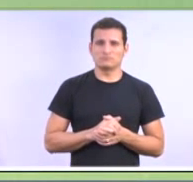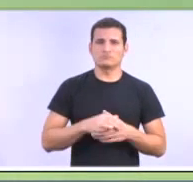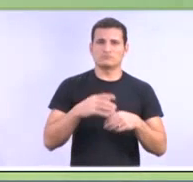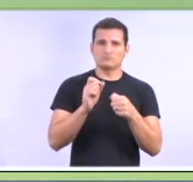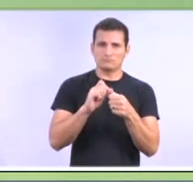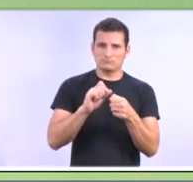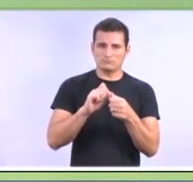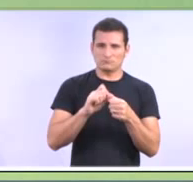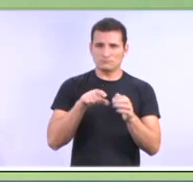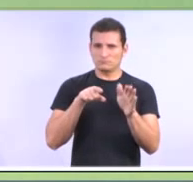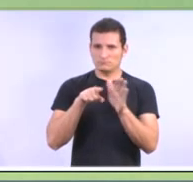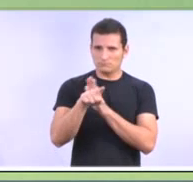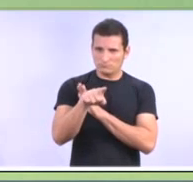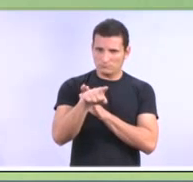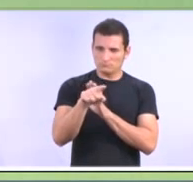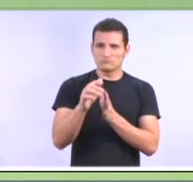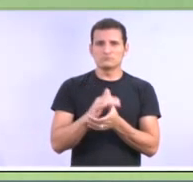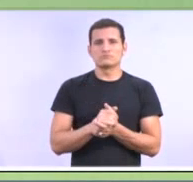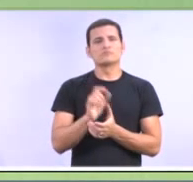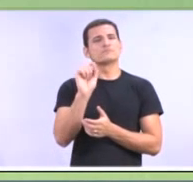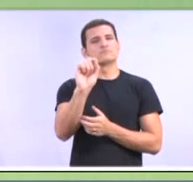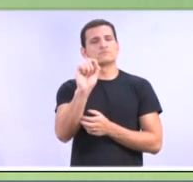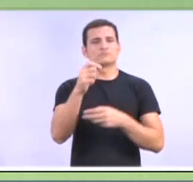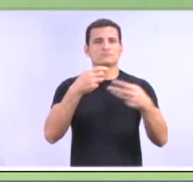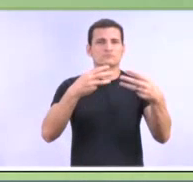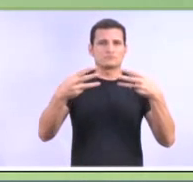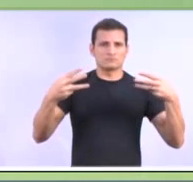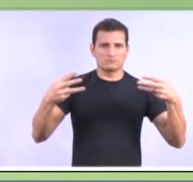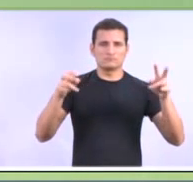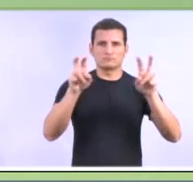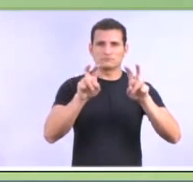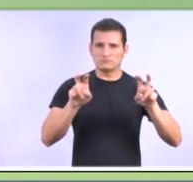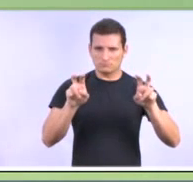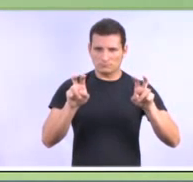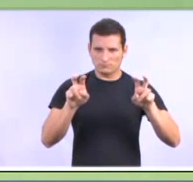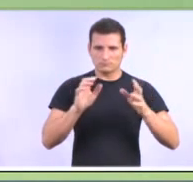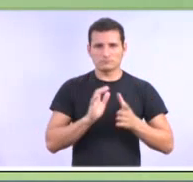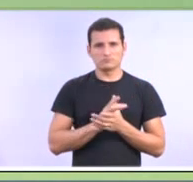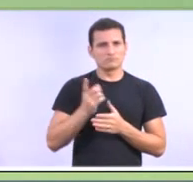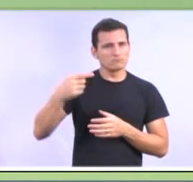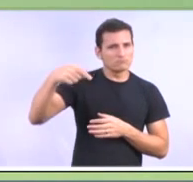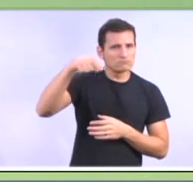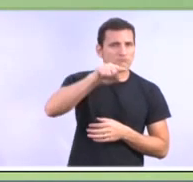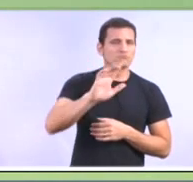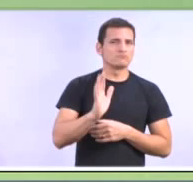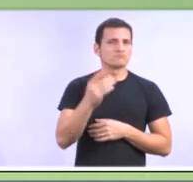pergunta. O que são redes de computadores? Alguém de vocês aí já pensou